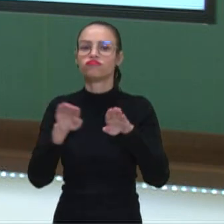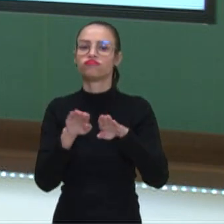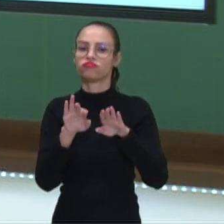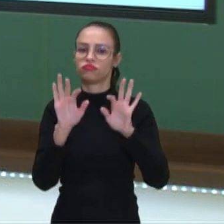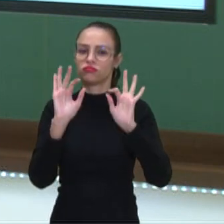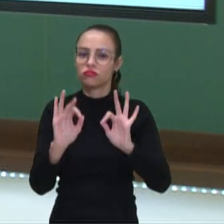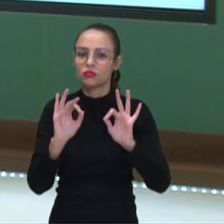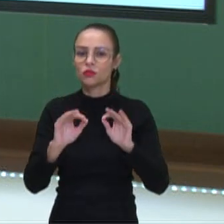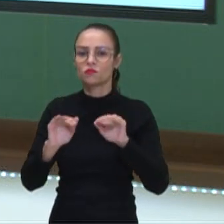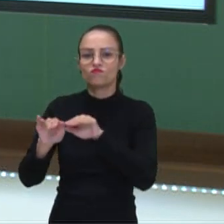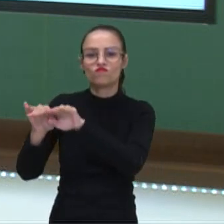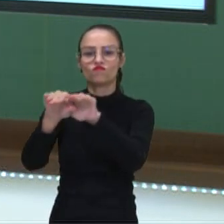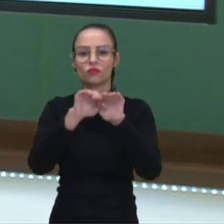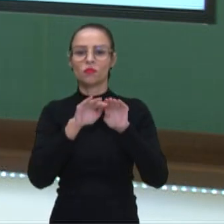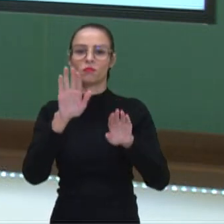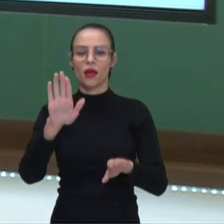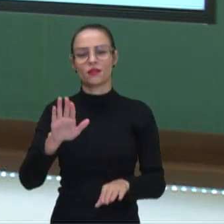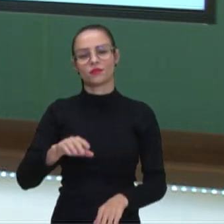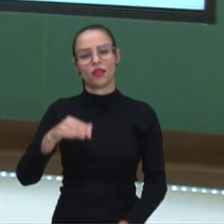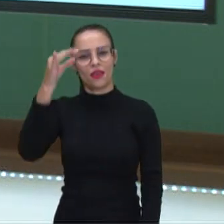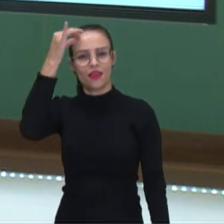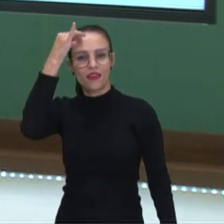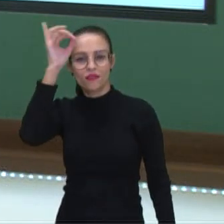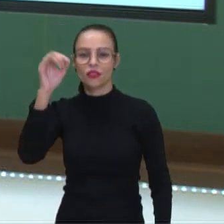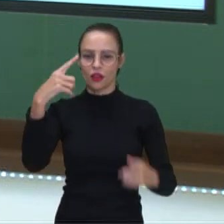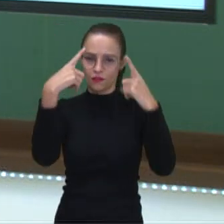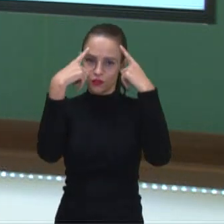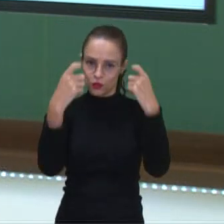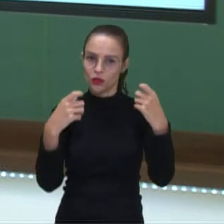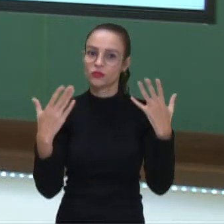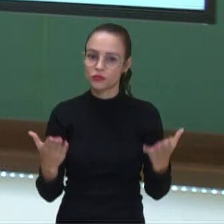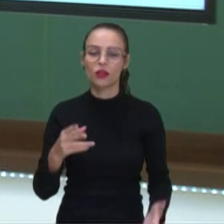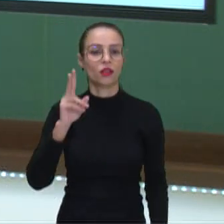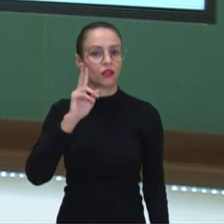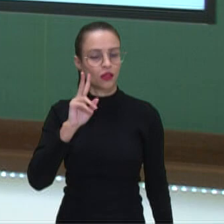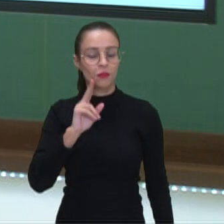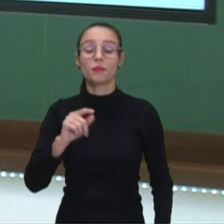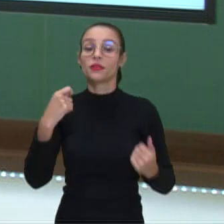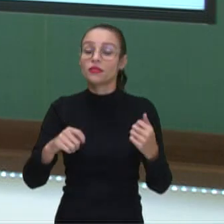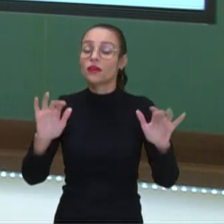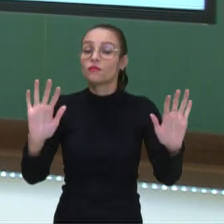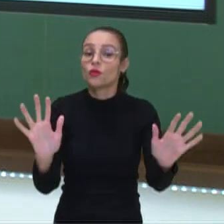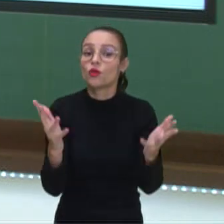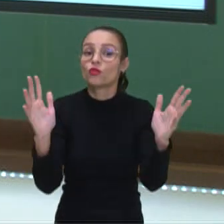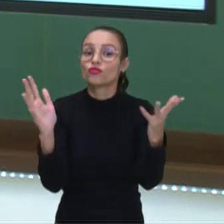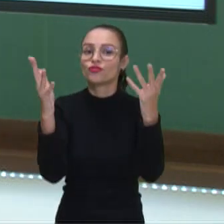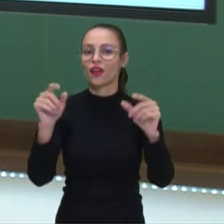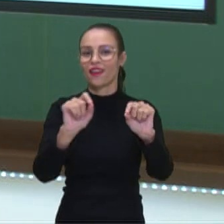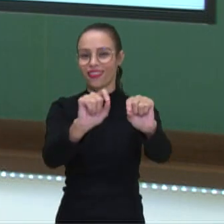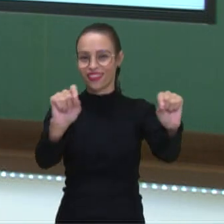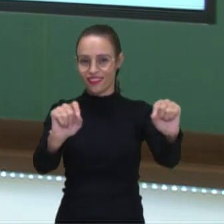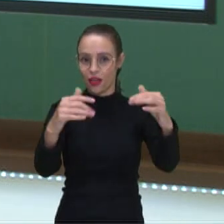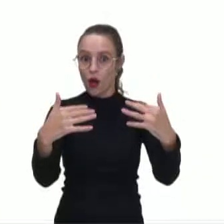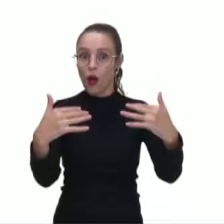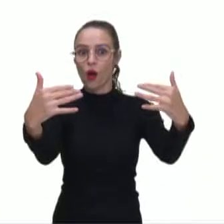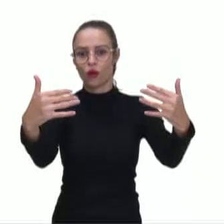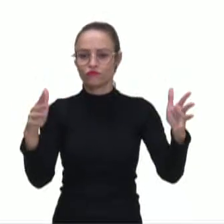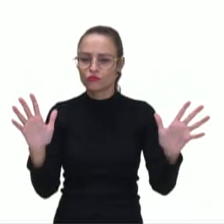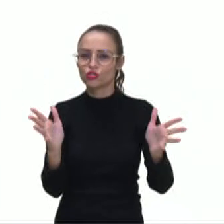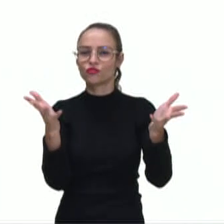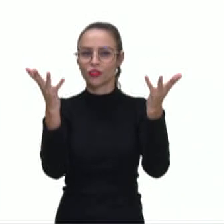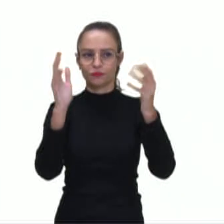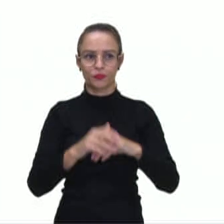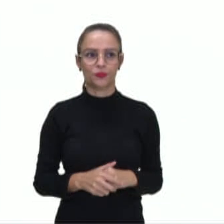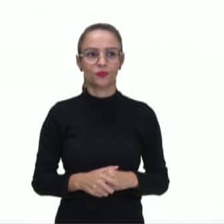a linguagem afetiva e não violenta. Lembre-se, né? A gente precisa motivar as pessoas que nos escutam. Então aqui,